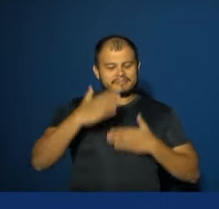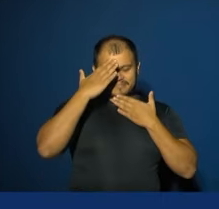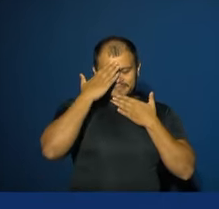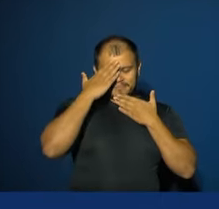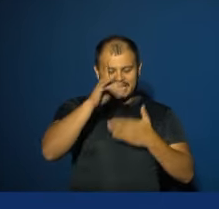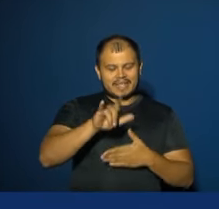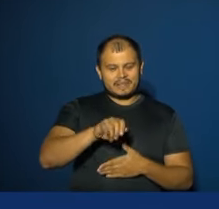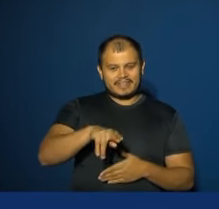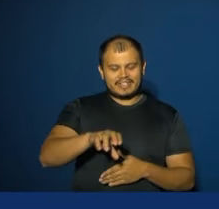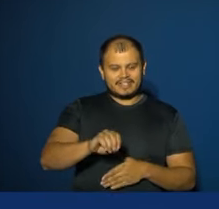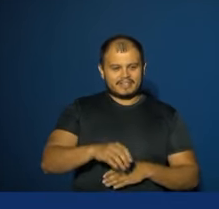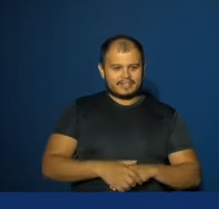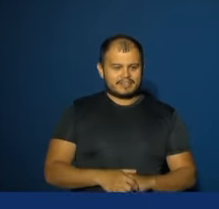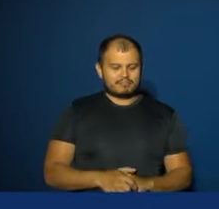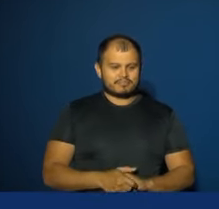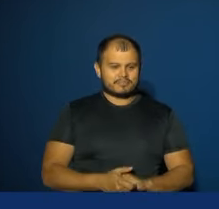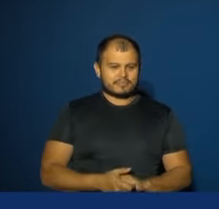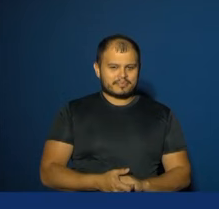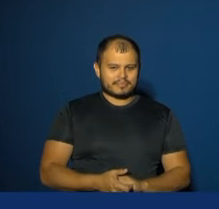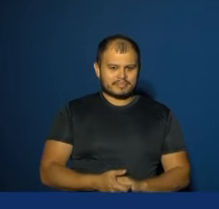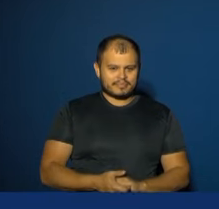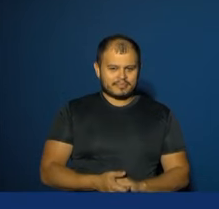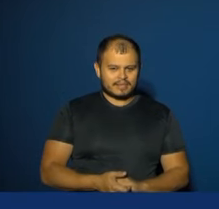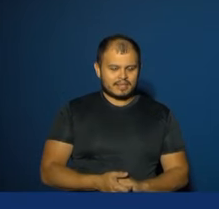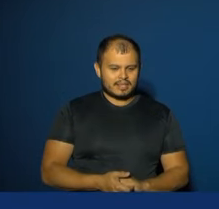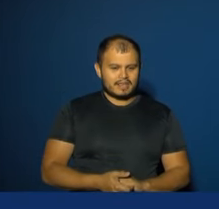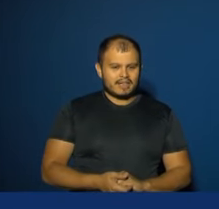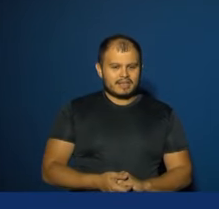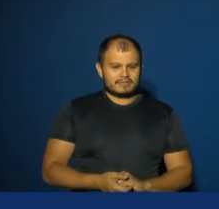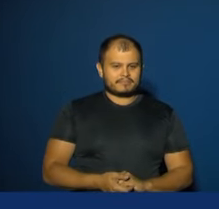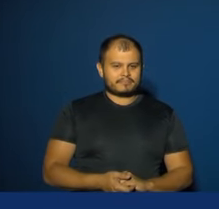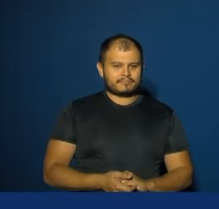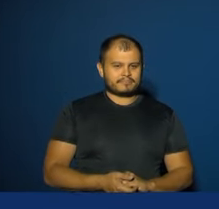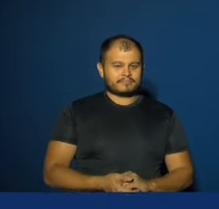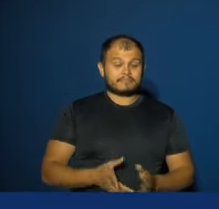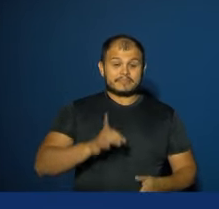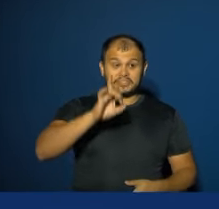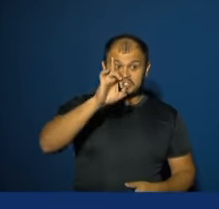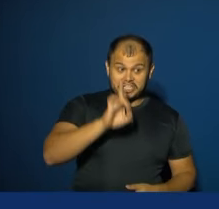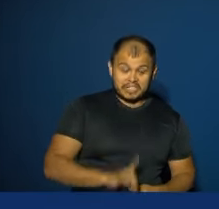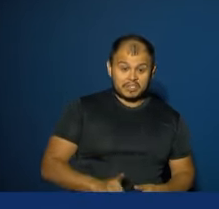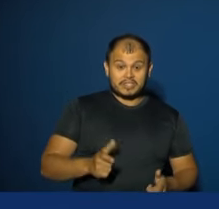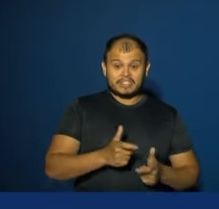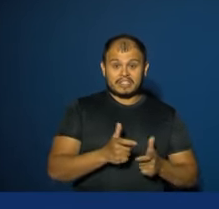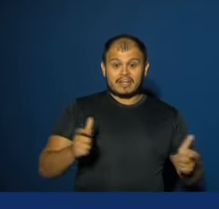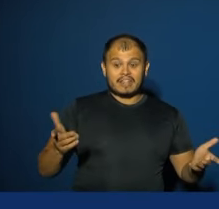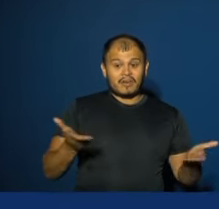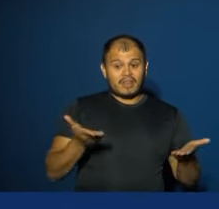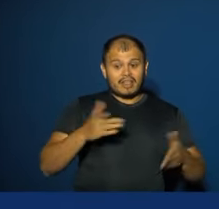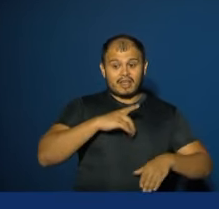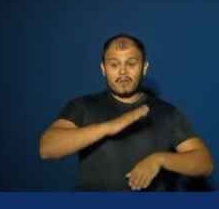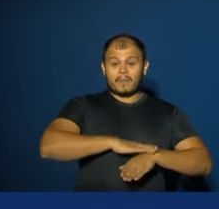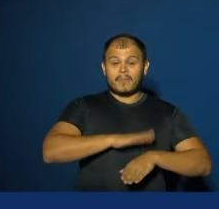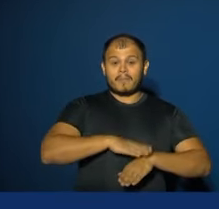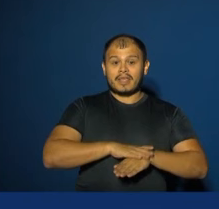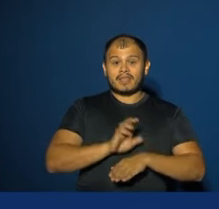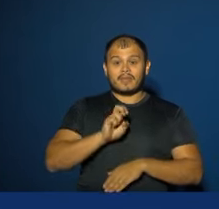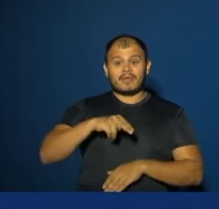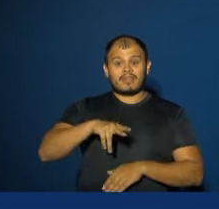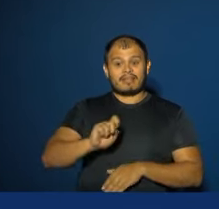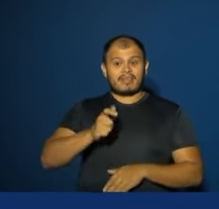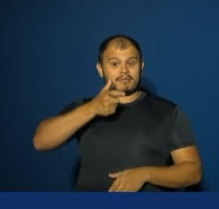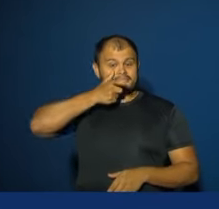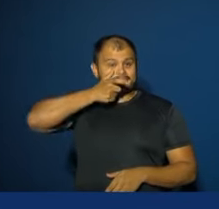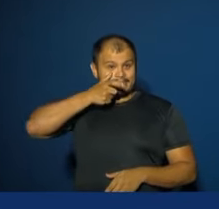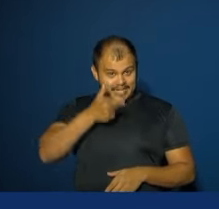obrigado, Lino. Diretor-geral, o senhor está liderando o ANEEL num momento muito